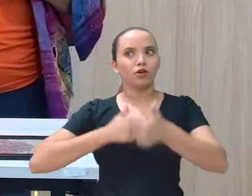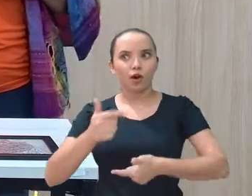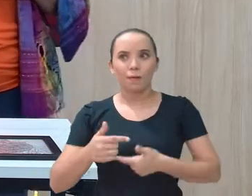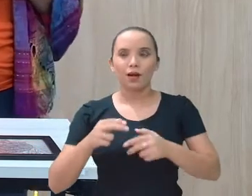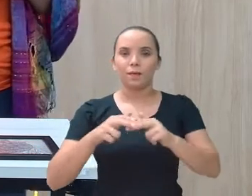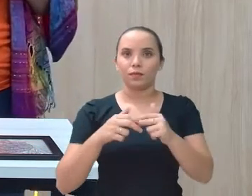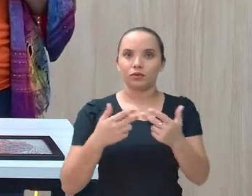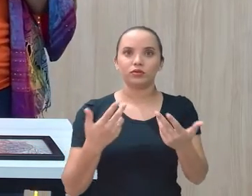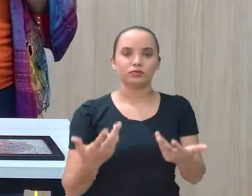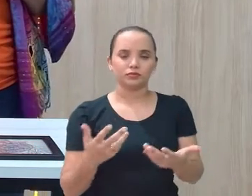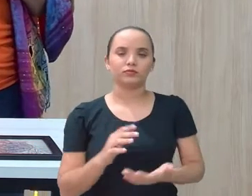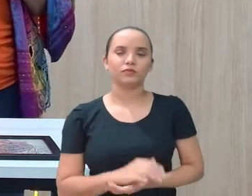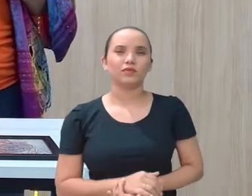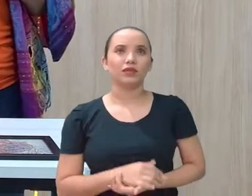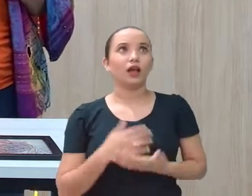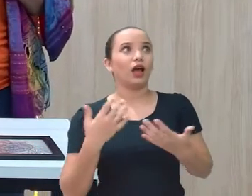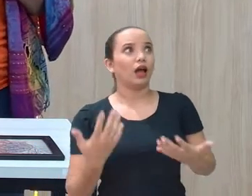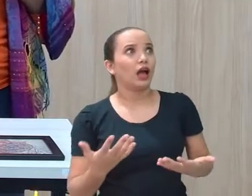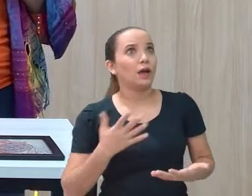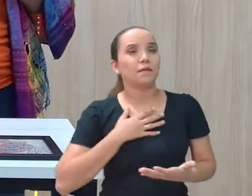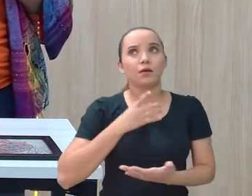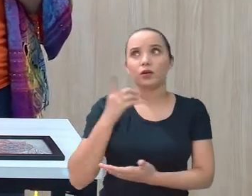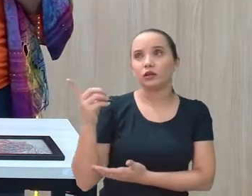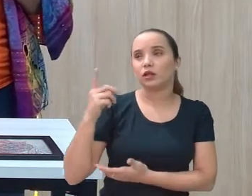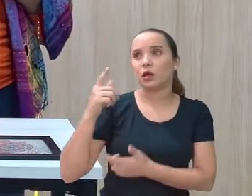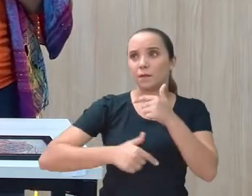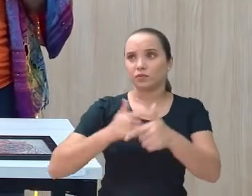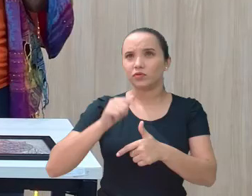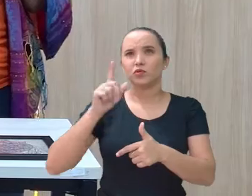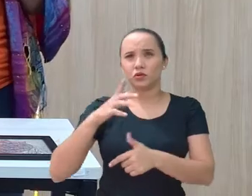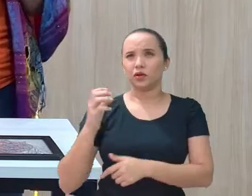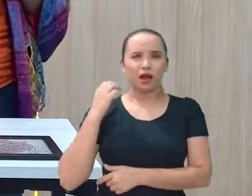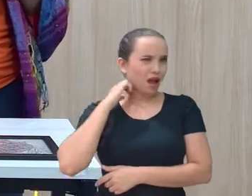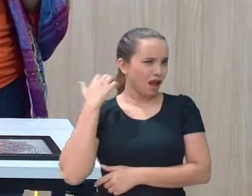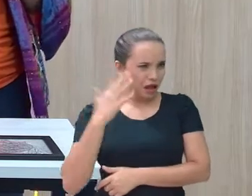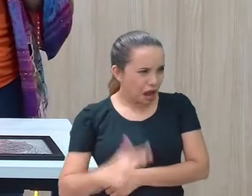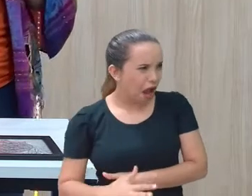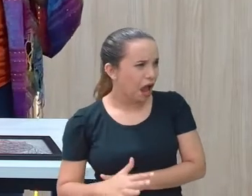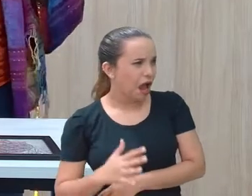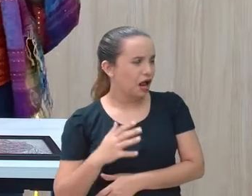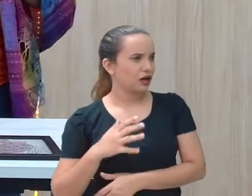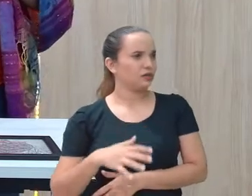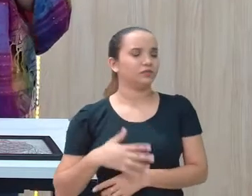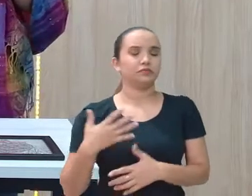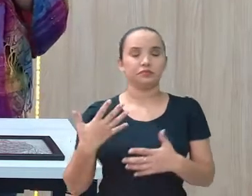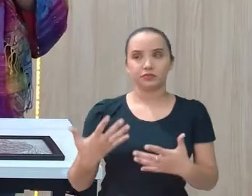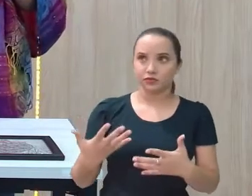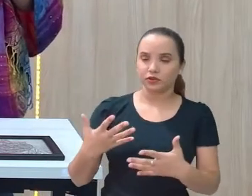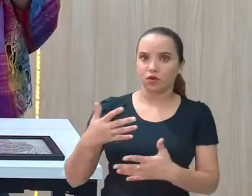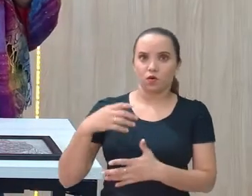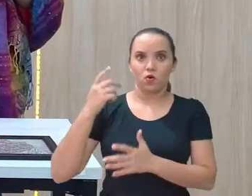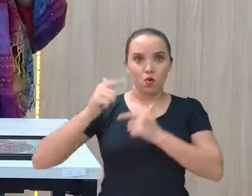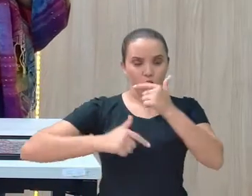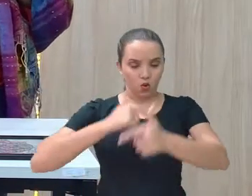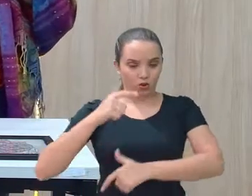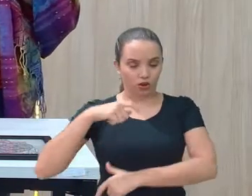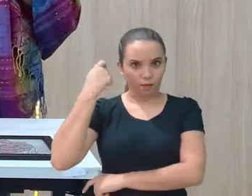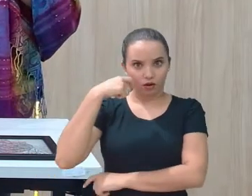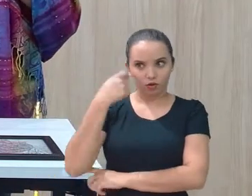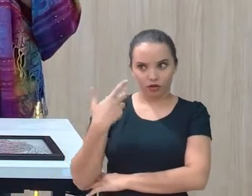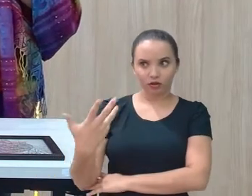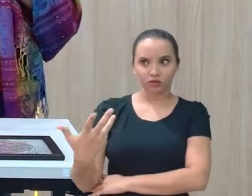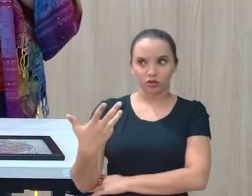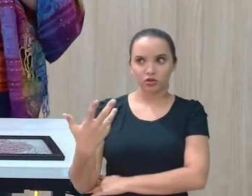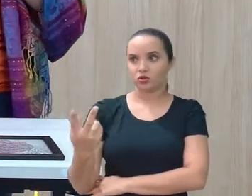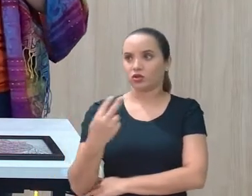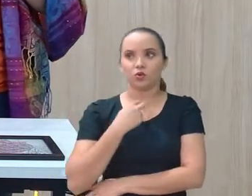Deus, professora, é de serigrafia. É muito caro? Gente, o trabalho do artista, ele